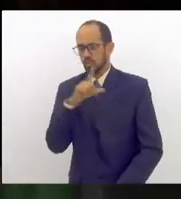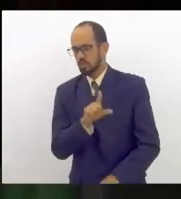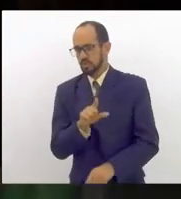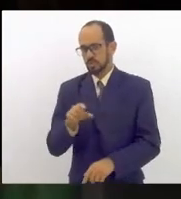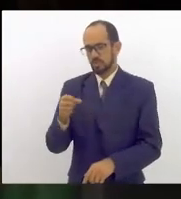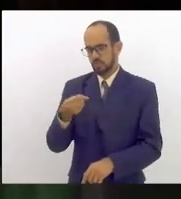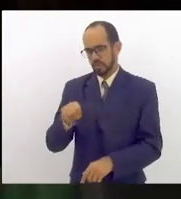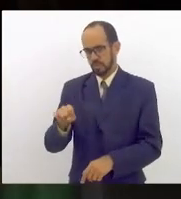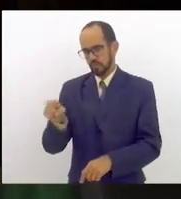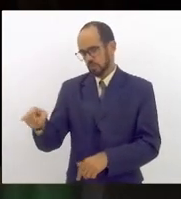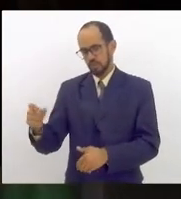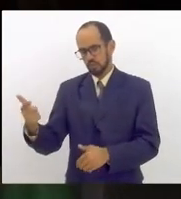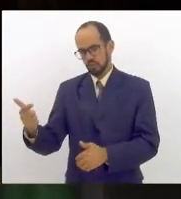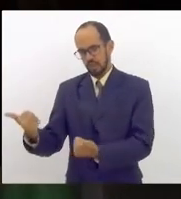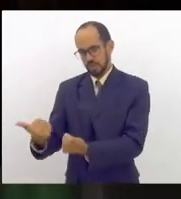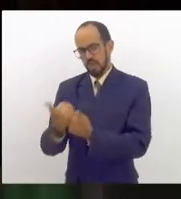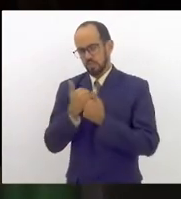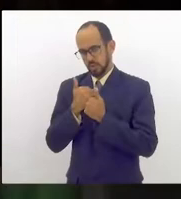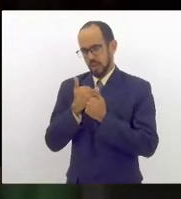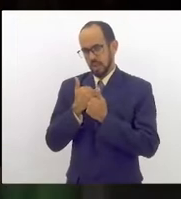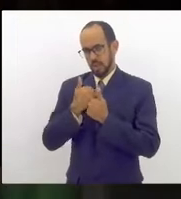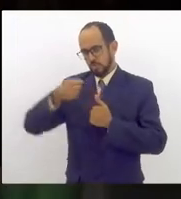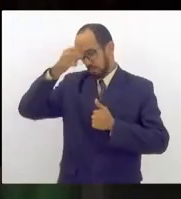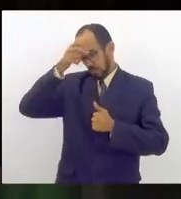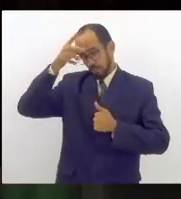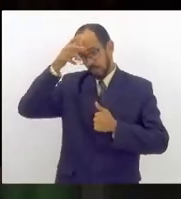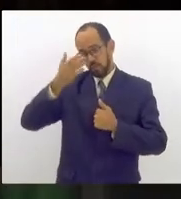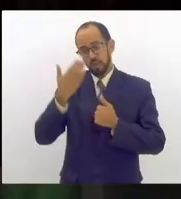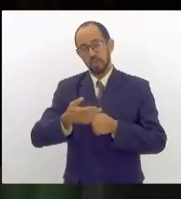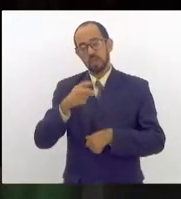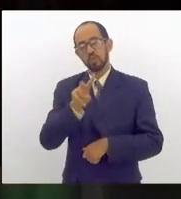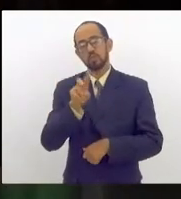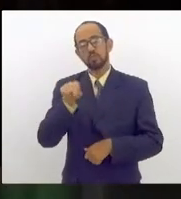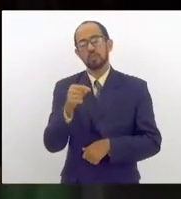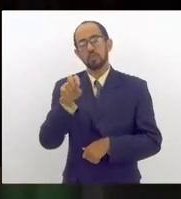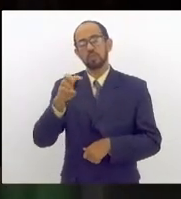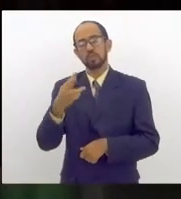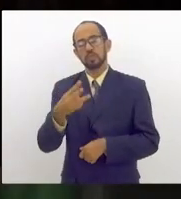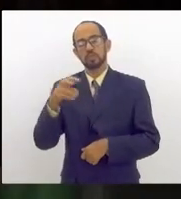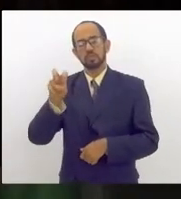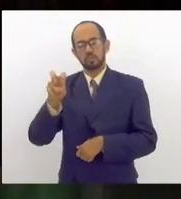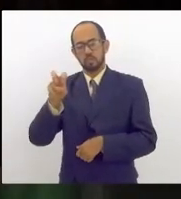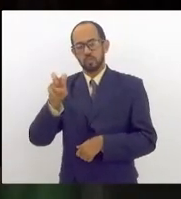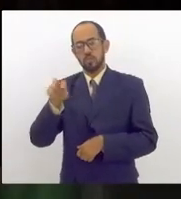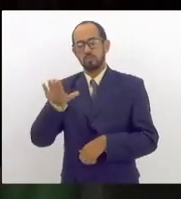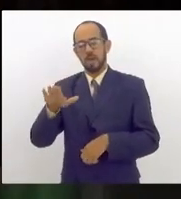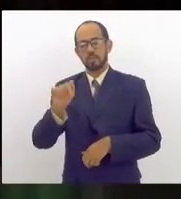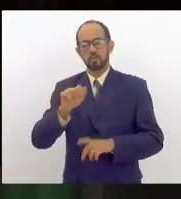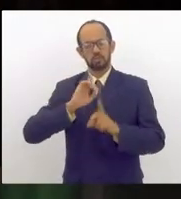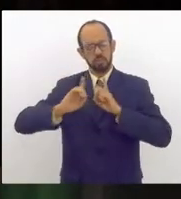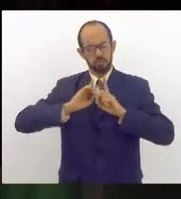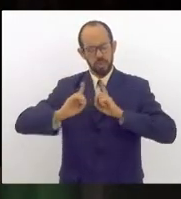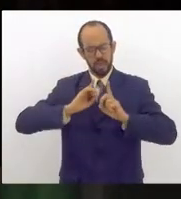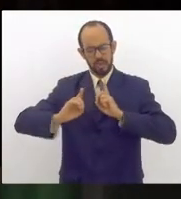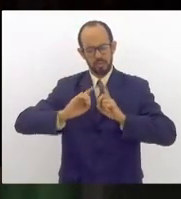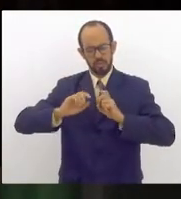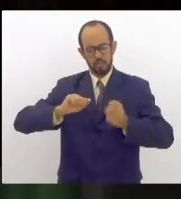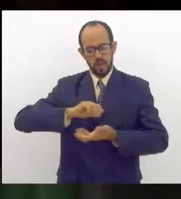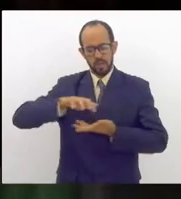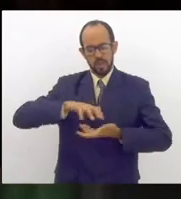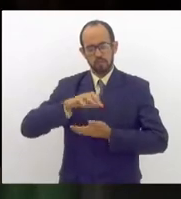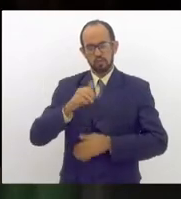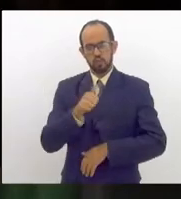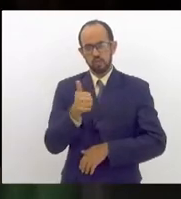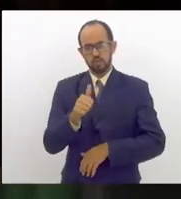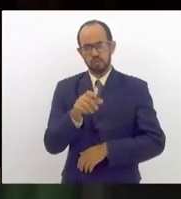né que o prefeito ele queria dar 2,35% dos trabalhadores mas através do debate da discussão da greve de 11 dias